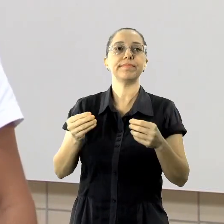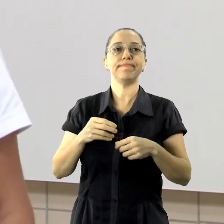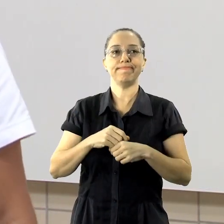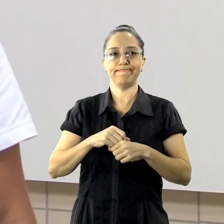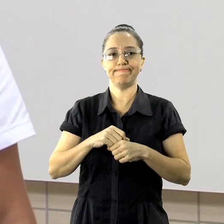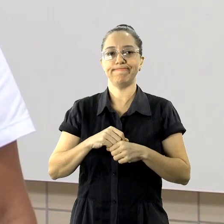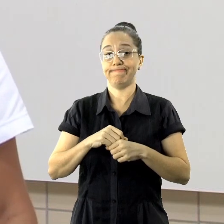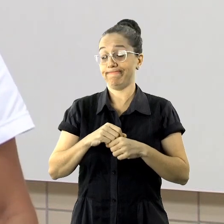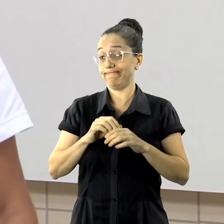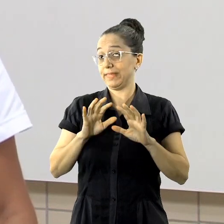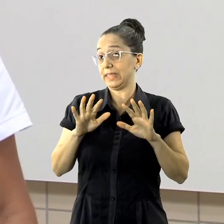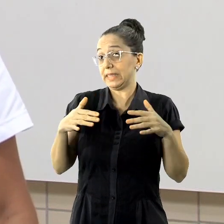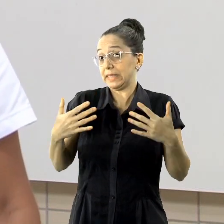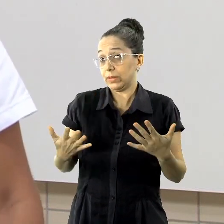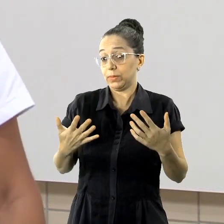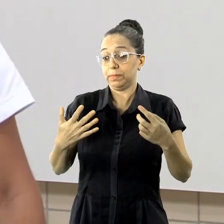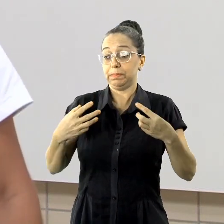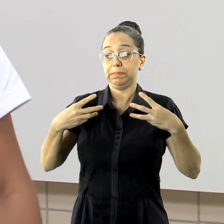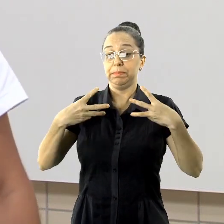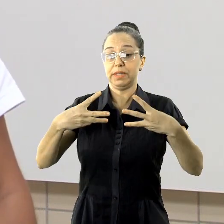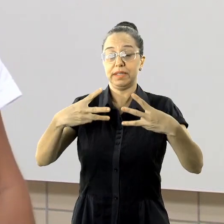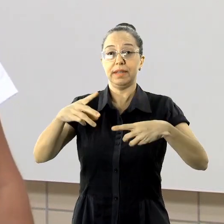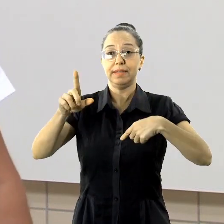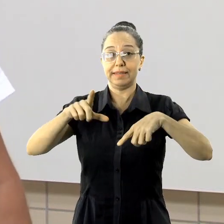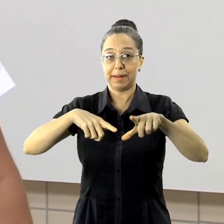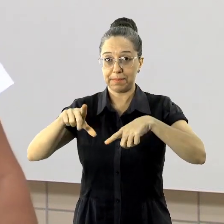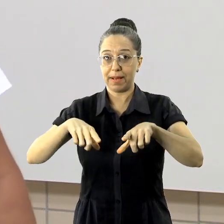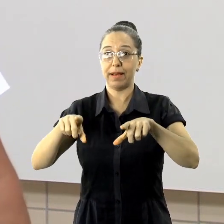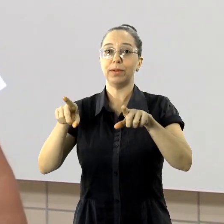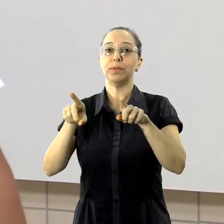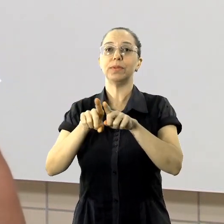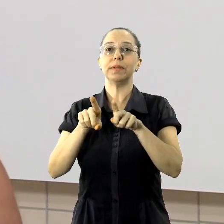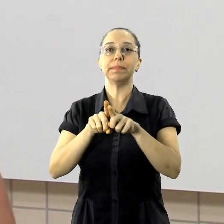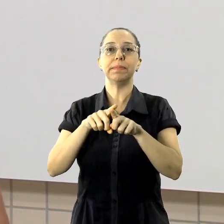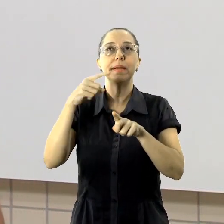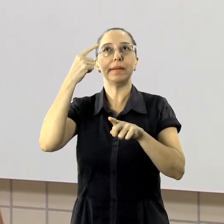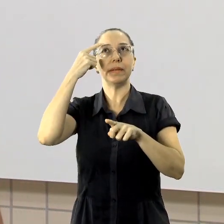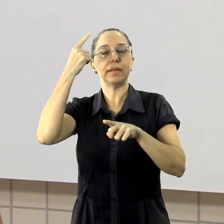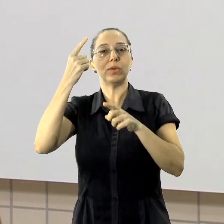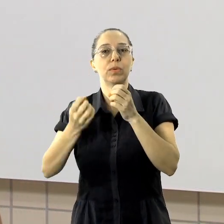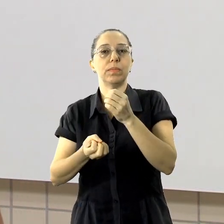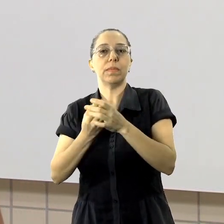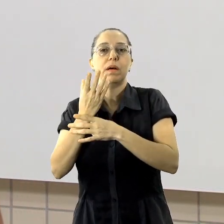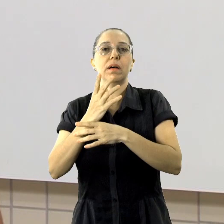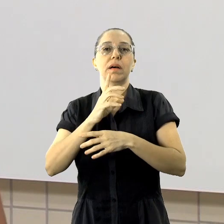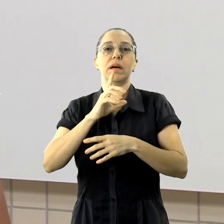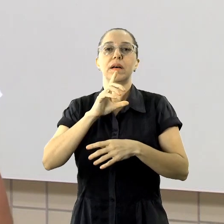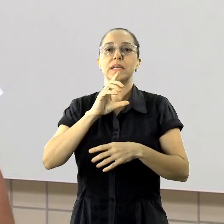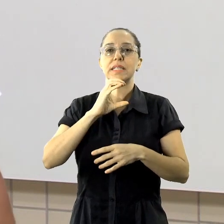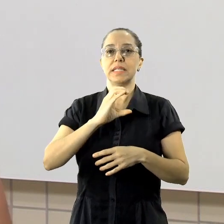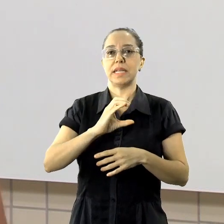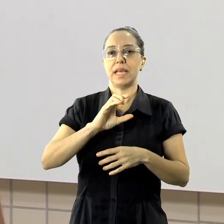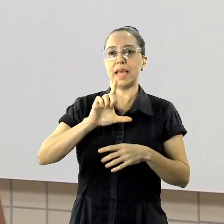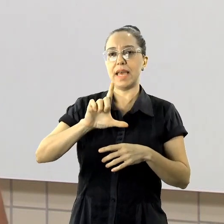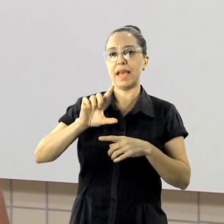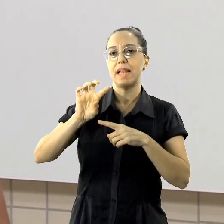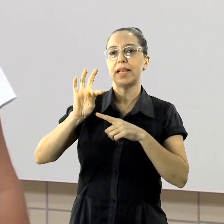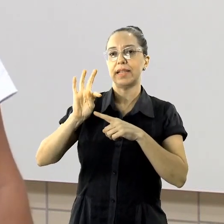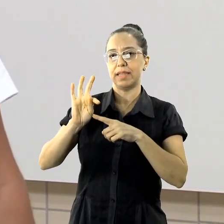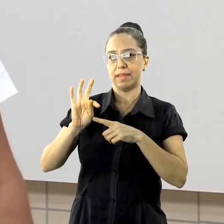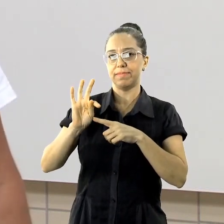A criação do Ministério do Trabalho e a criação da CLT, consolidação das leis trabalhistas, permitiu